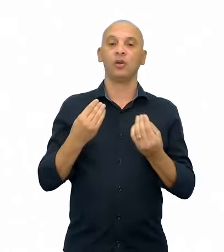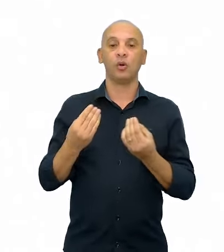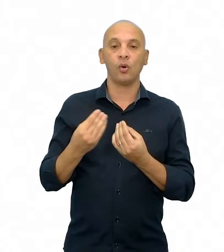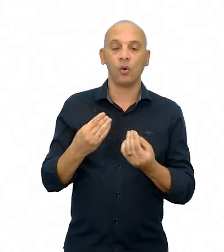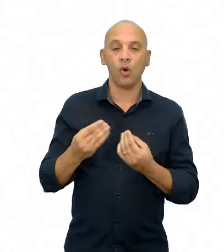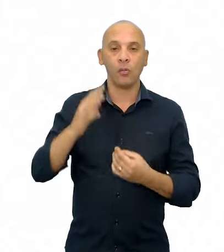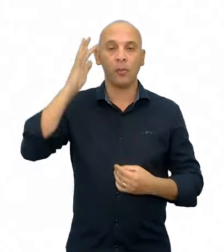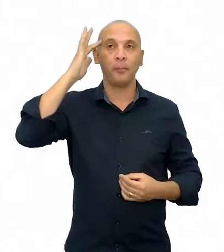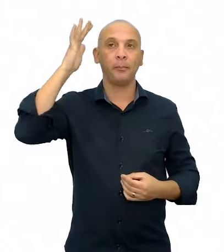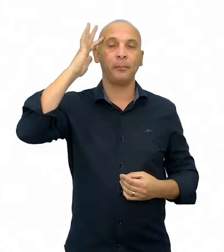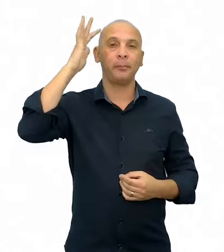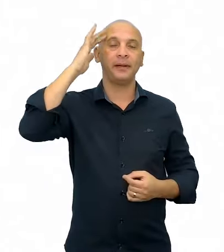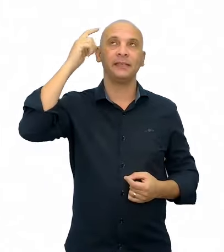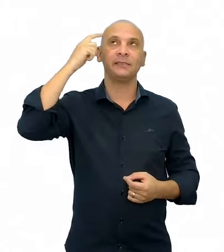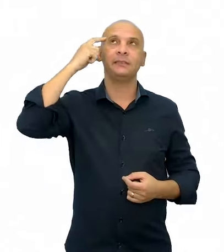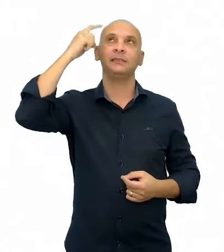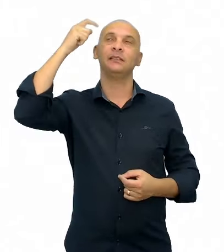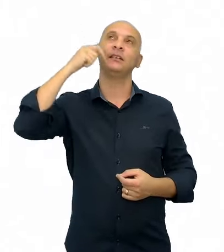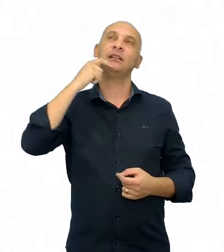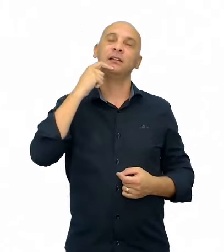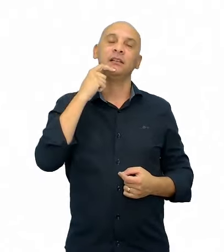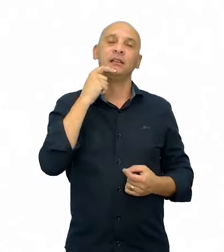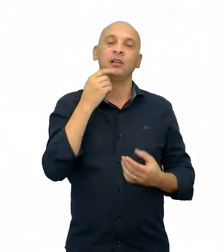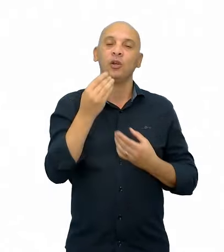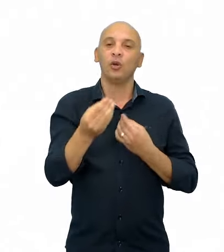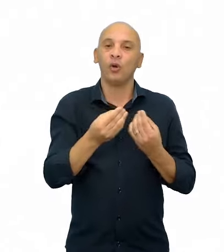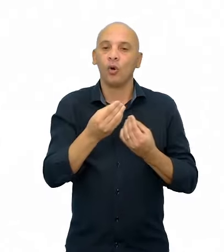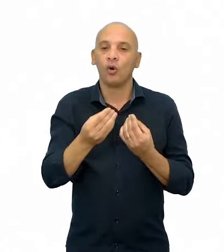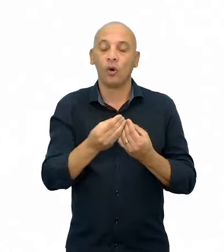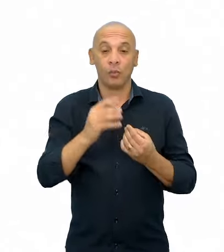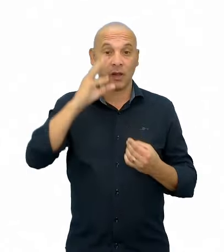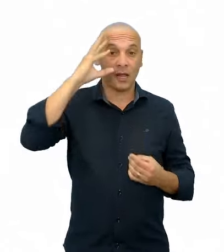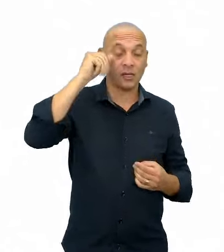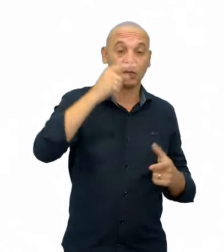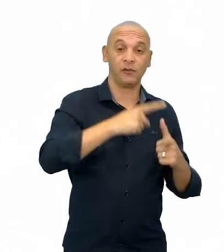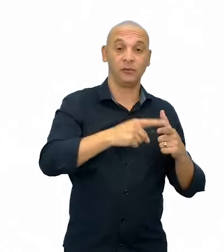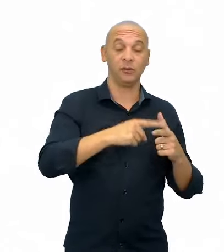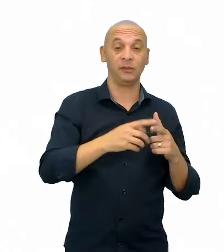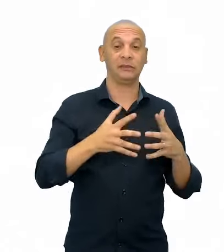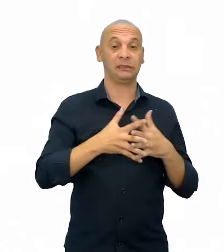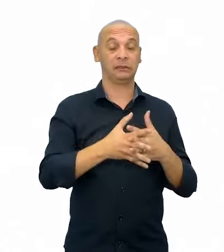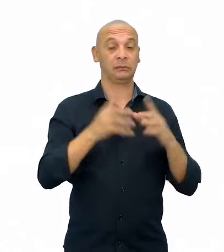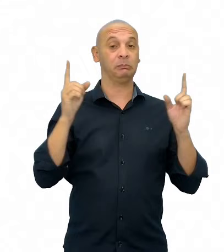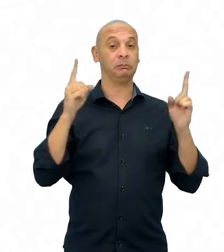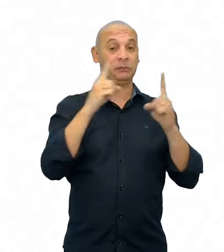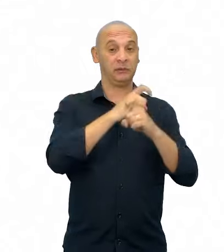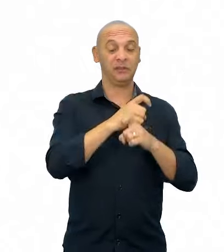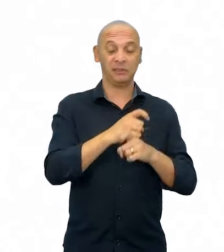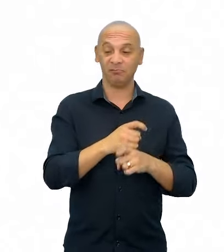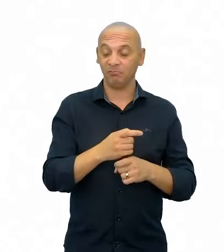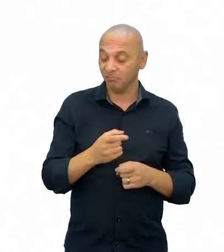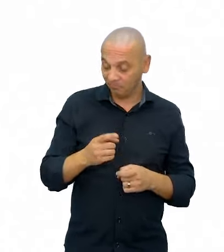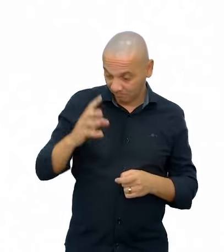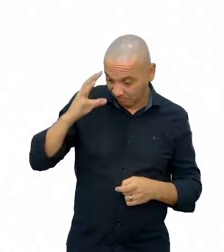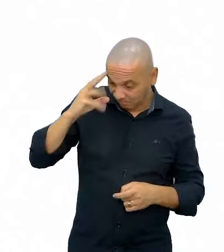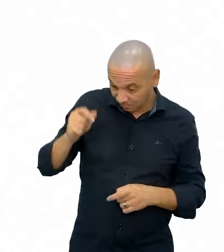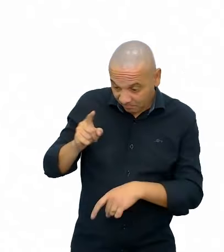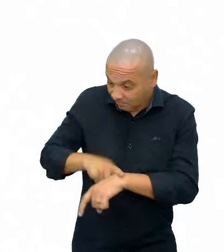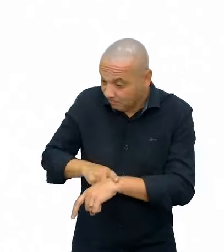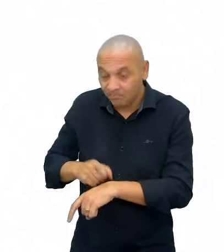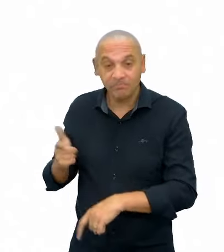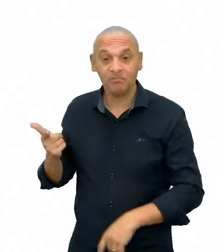de pensar, com o propósito de resolver problemas complexos, aqueles que não possuem uma solução